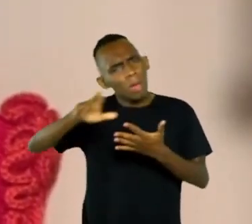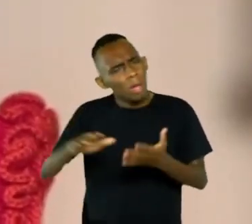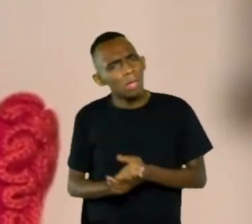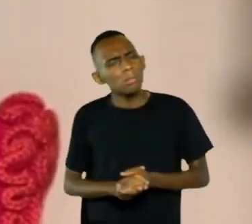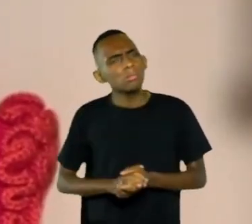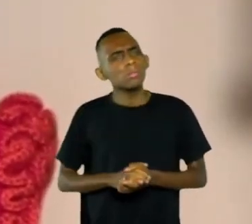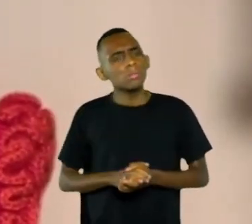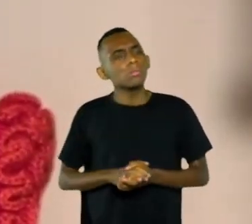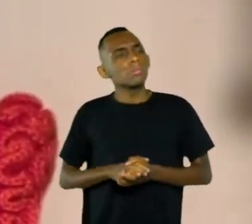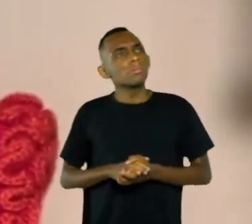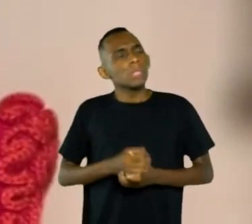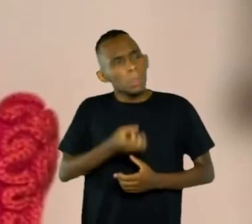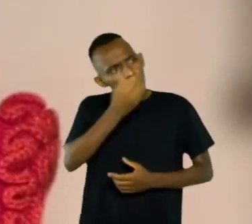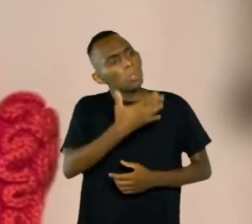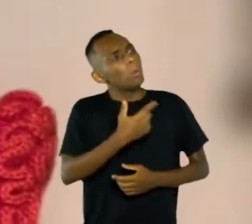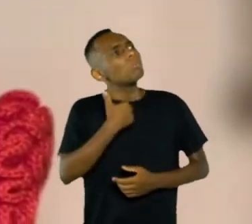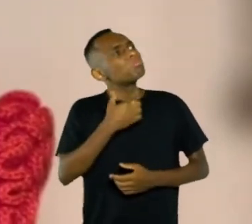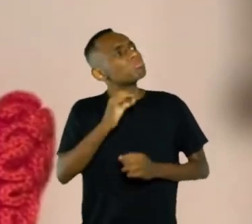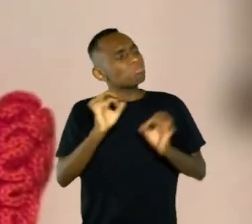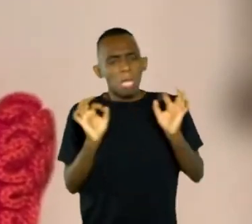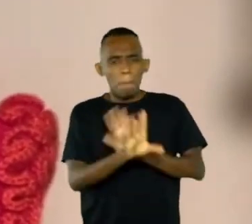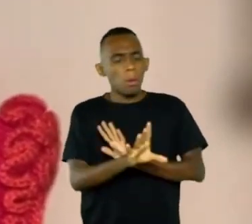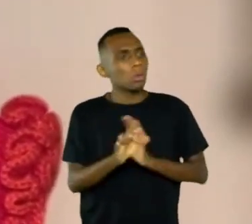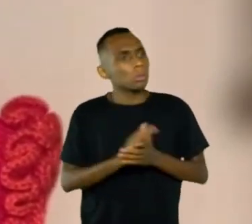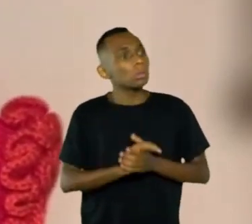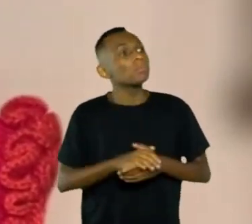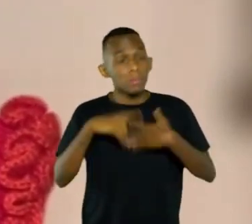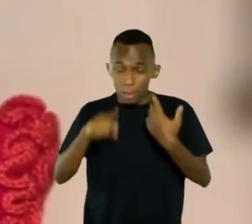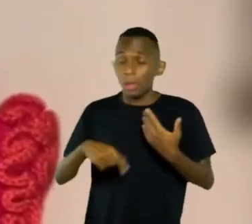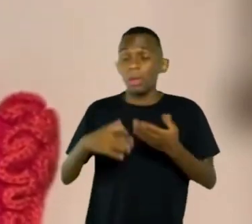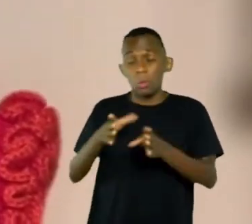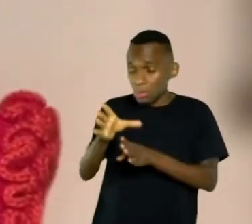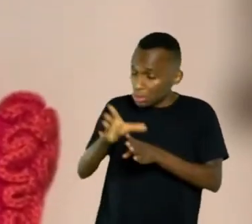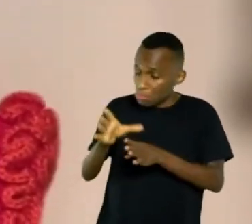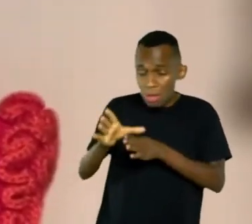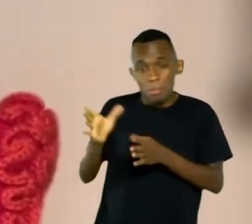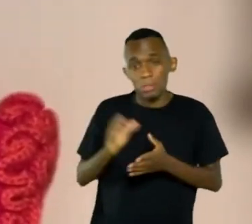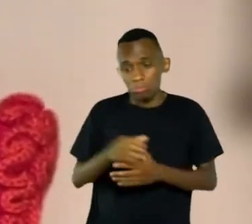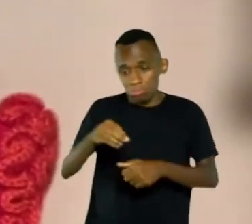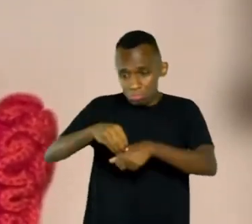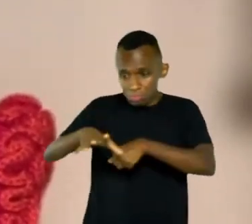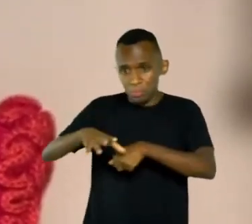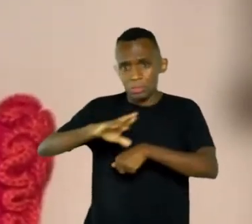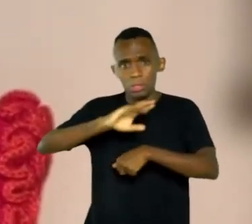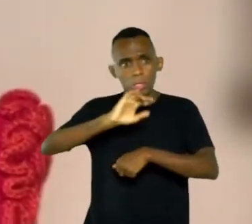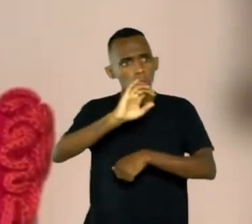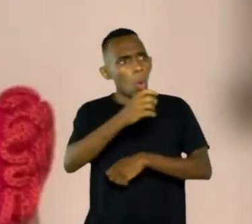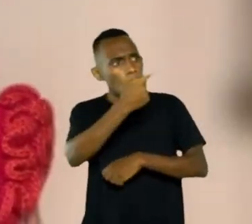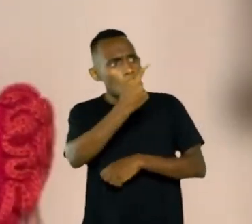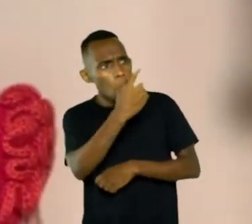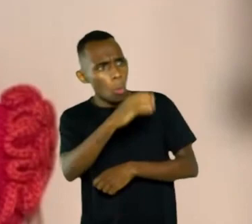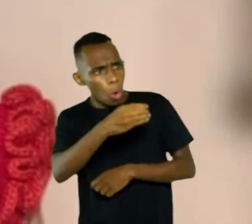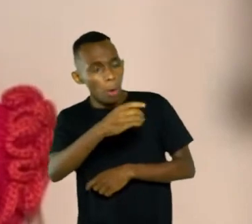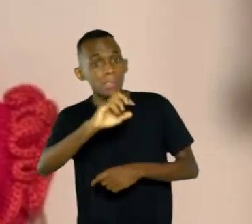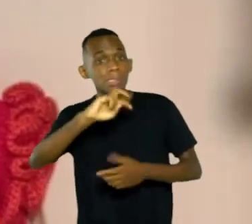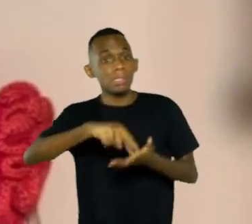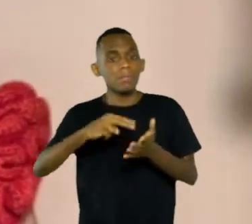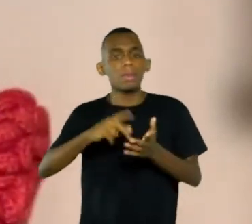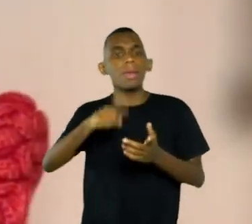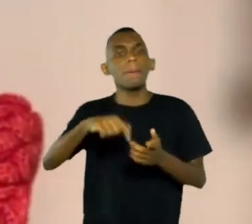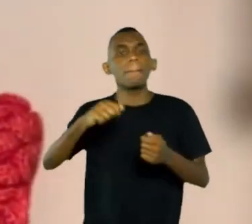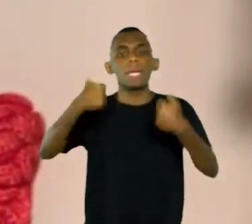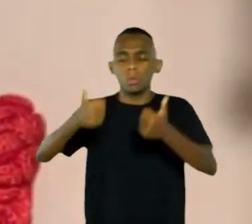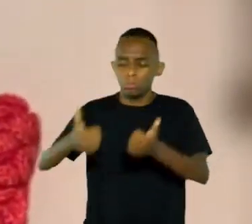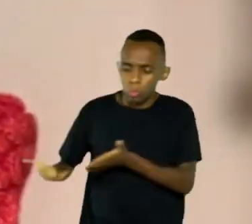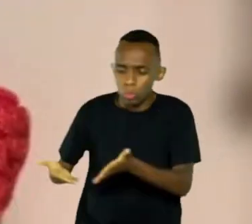Refrescante, matou minha sede, comemorou. É este o ensinamento, disse o sábio. Não seja um copo, seja um lago.